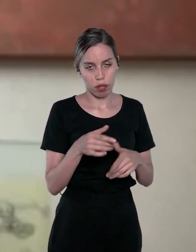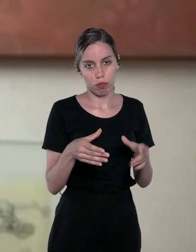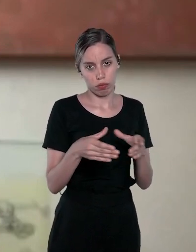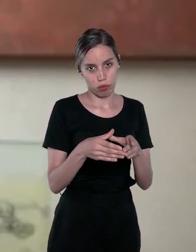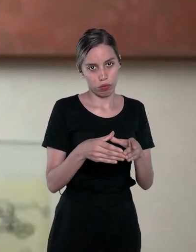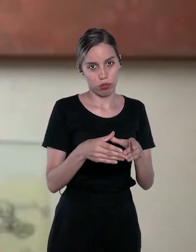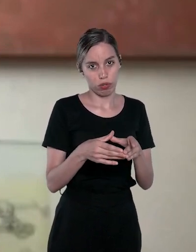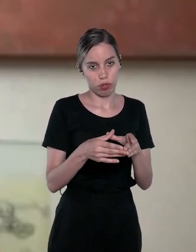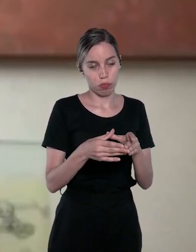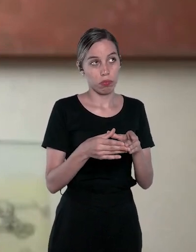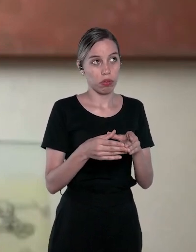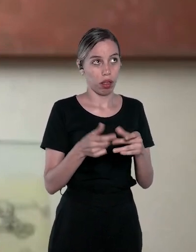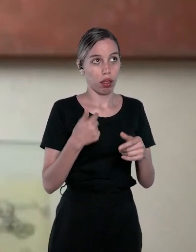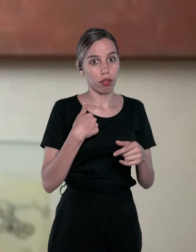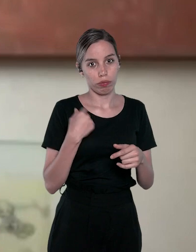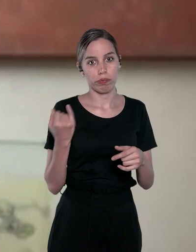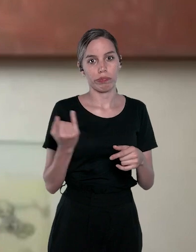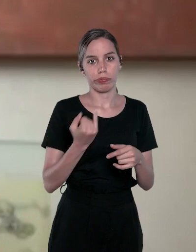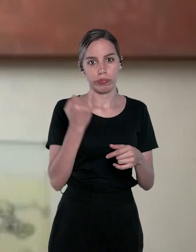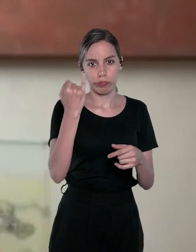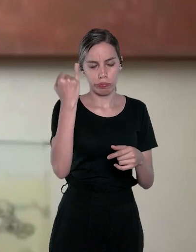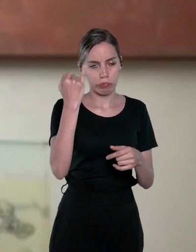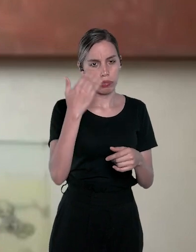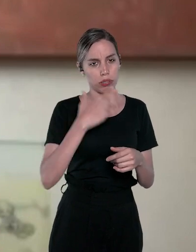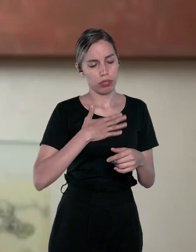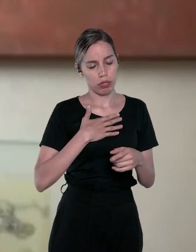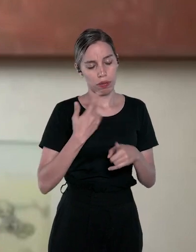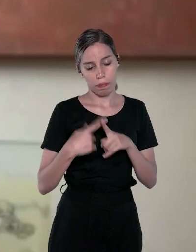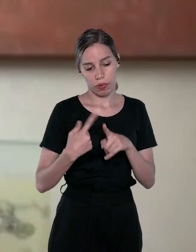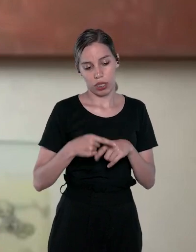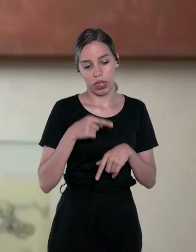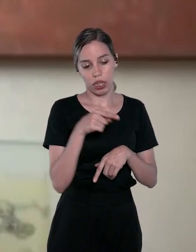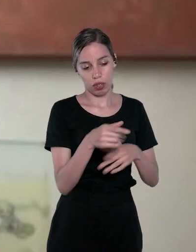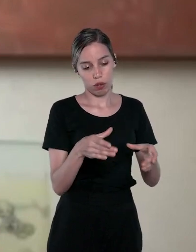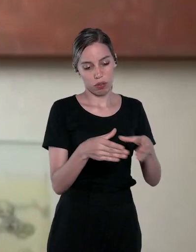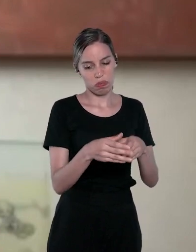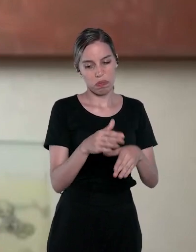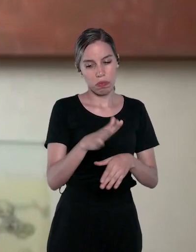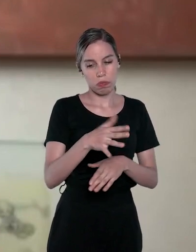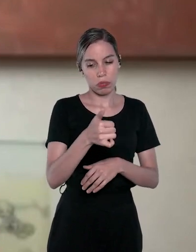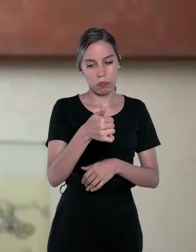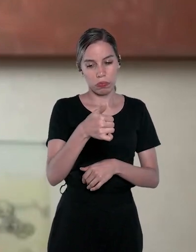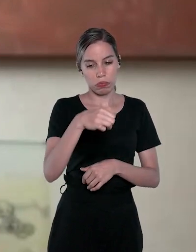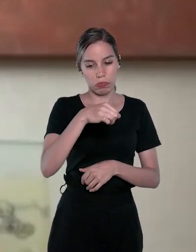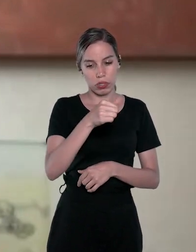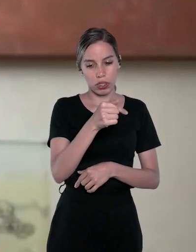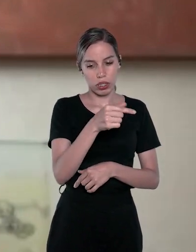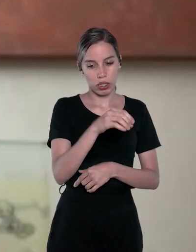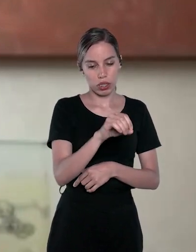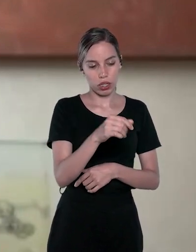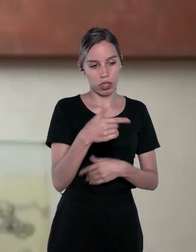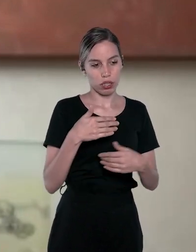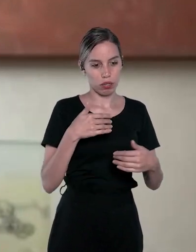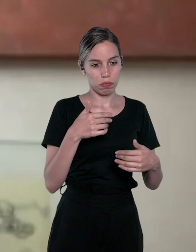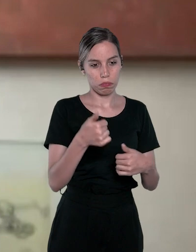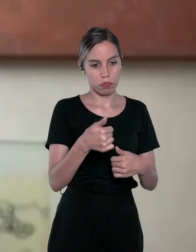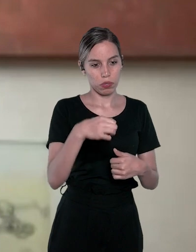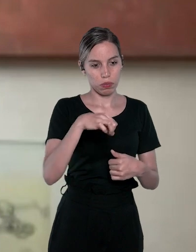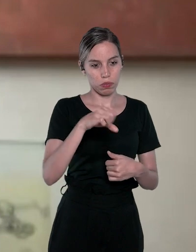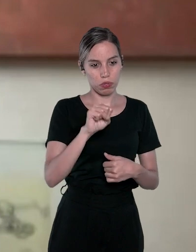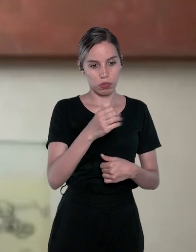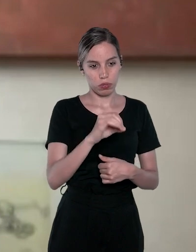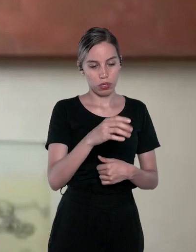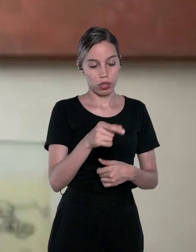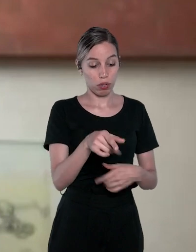época da chamada poesia alternativa, nos anos 70 e até 80, criou-se lá em Ouro Preto,